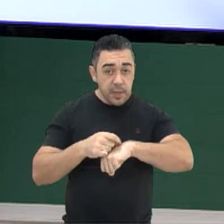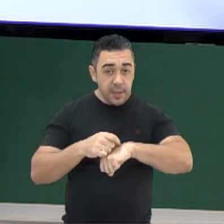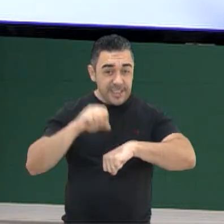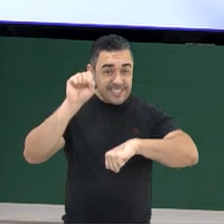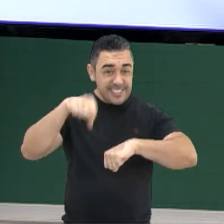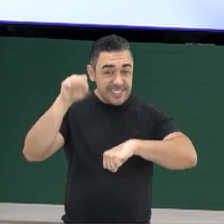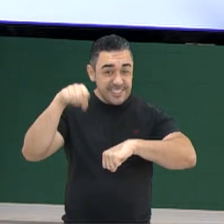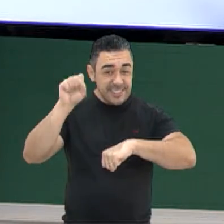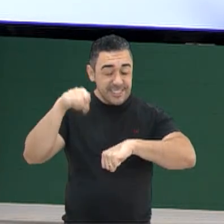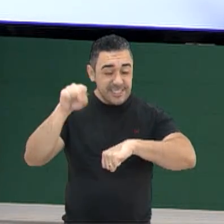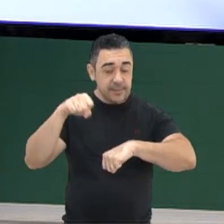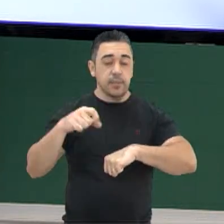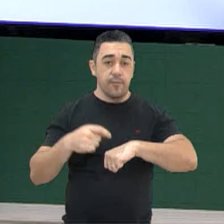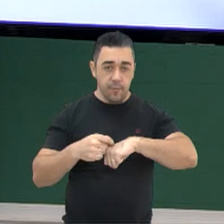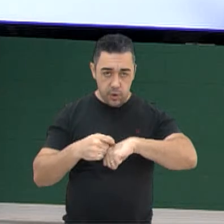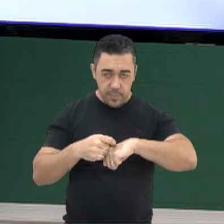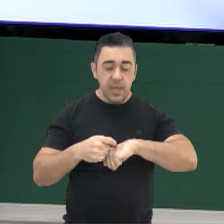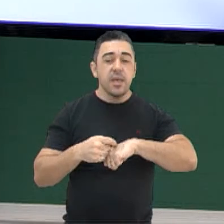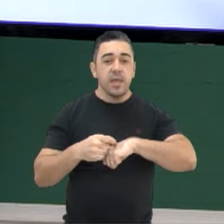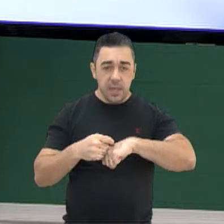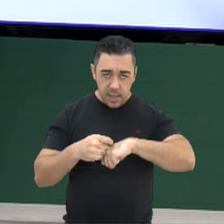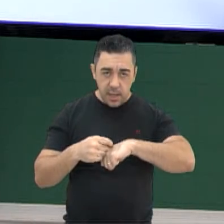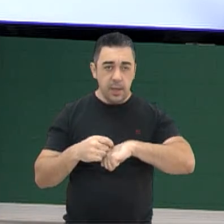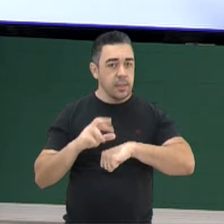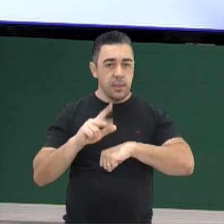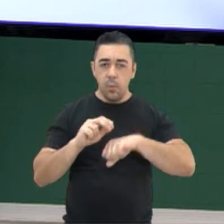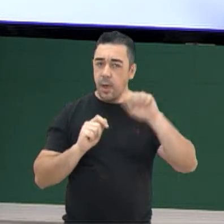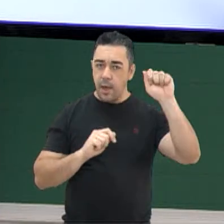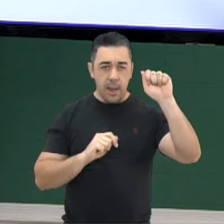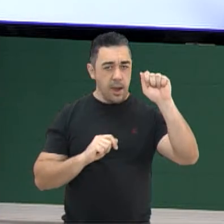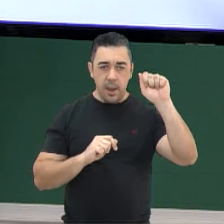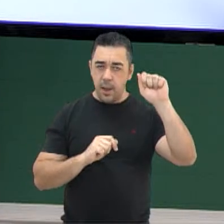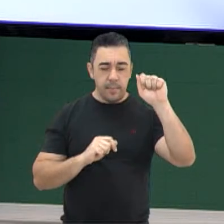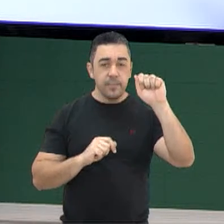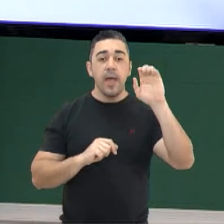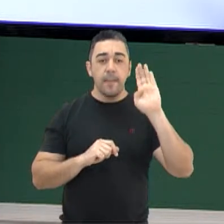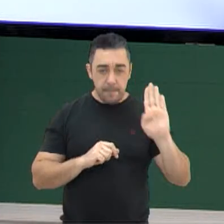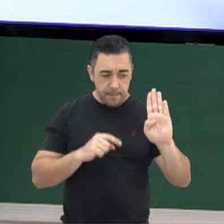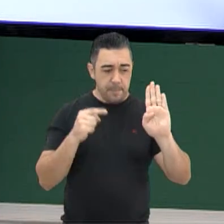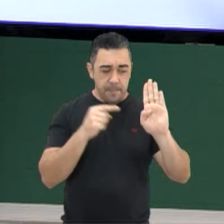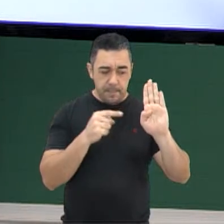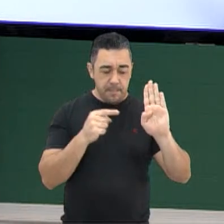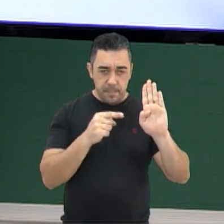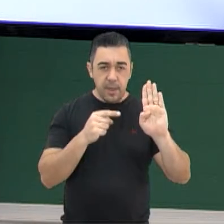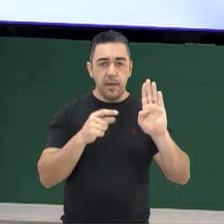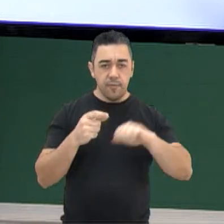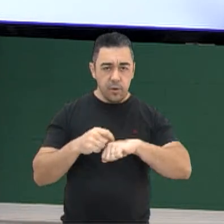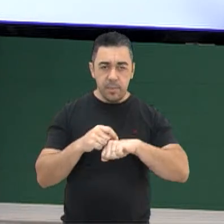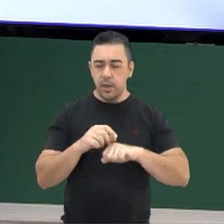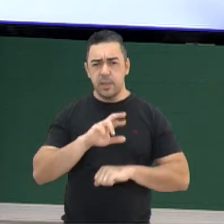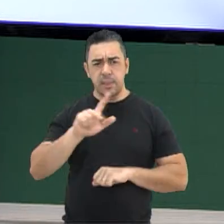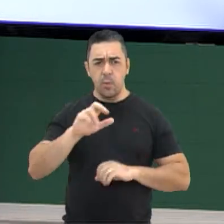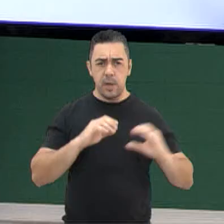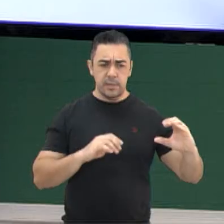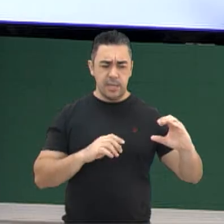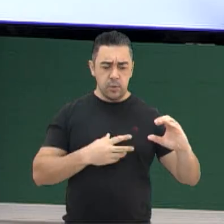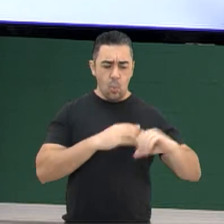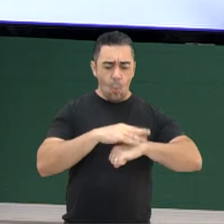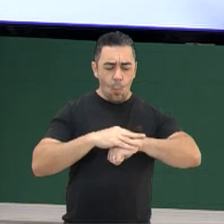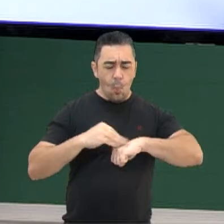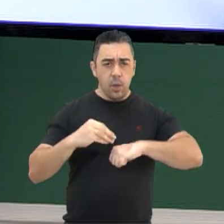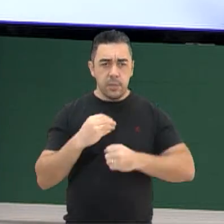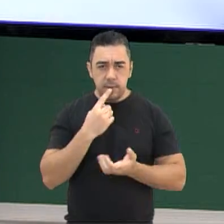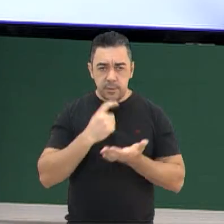Formigas? Sim, a resposta correta, então, não é a letra A, espinhos, é a letra B, formigas, não é a letra C,